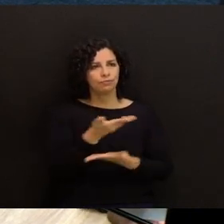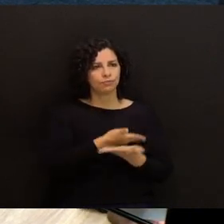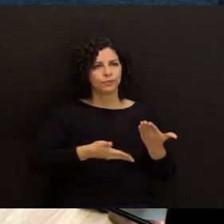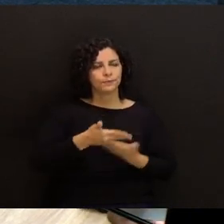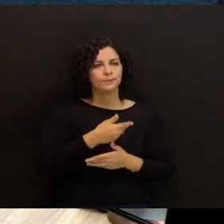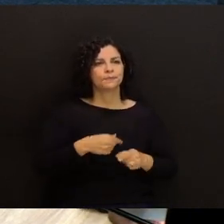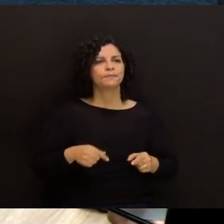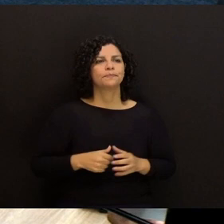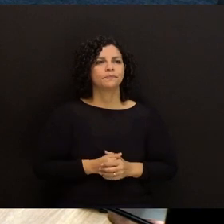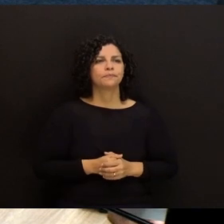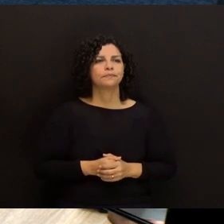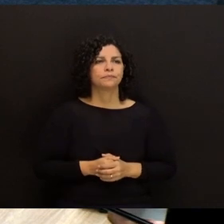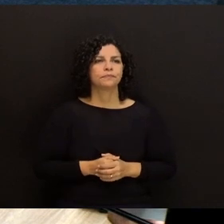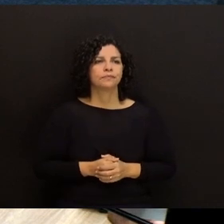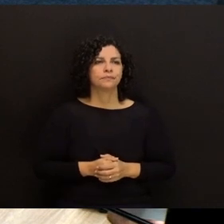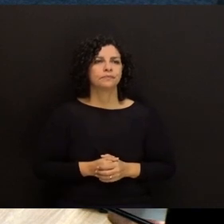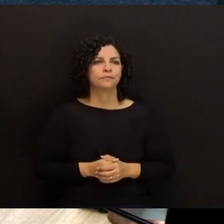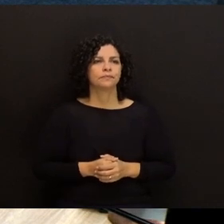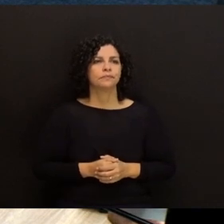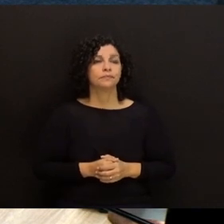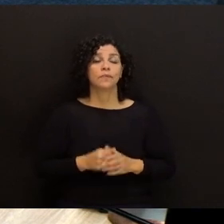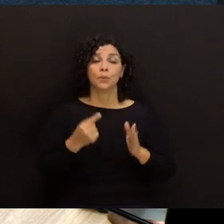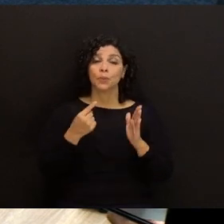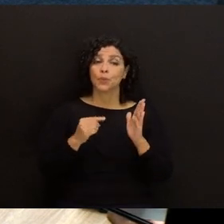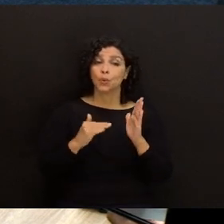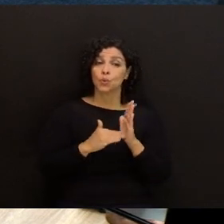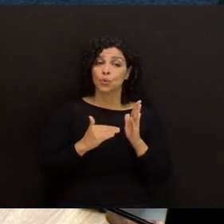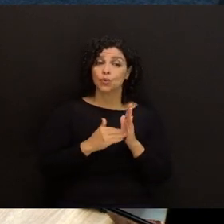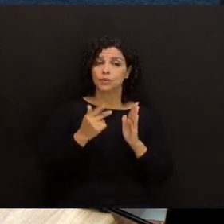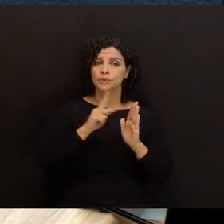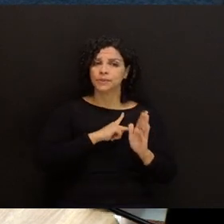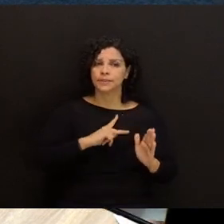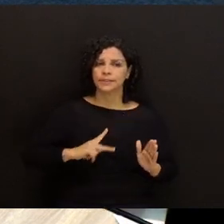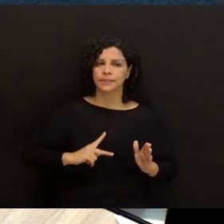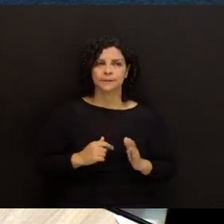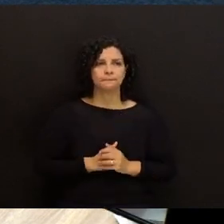também e por último presidente